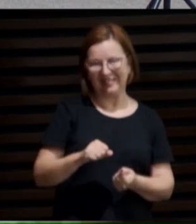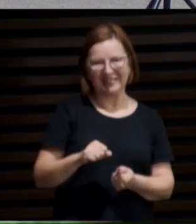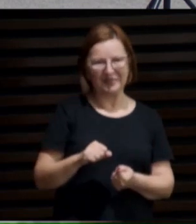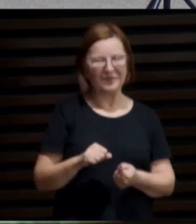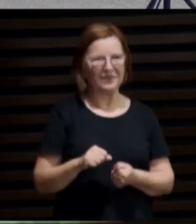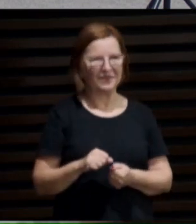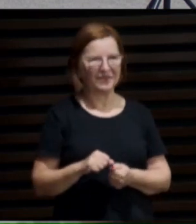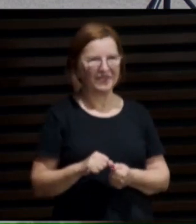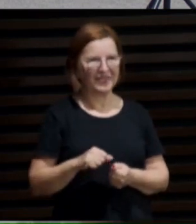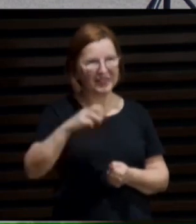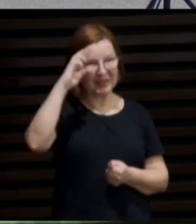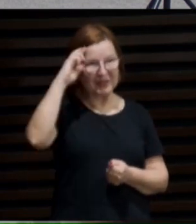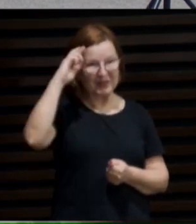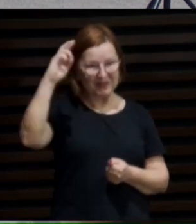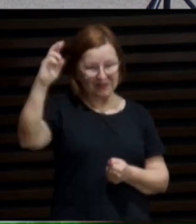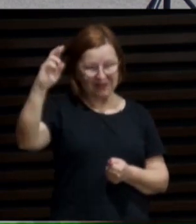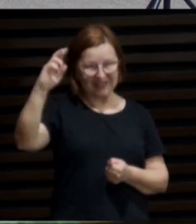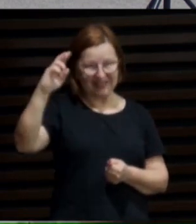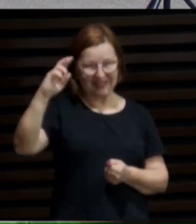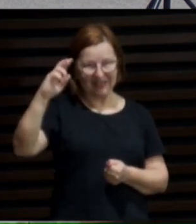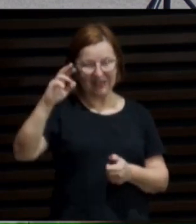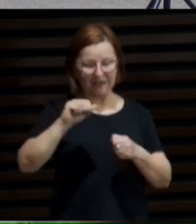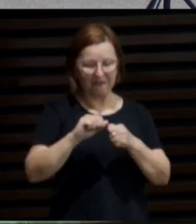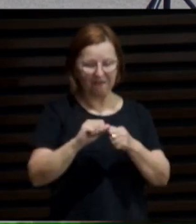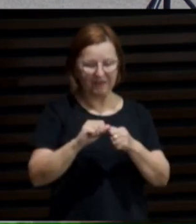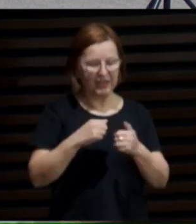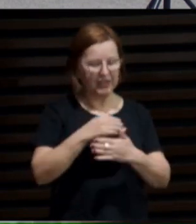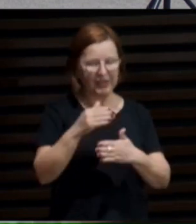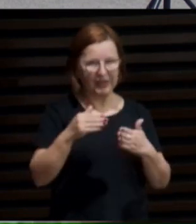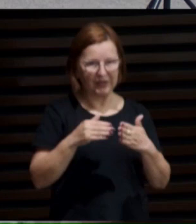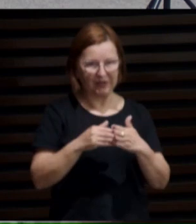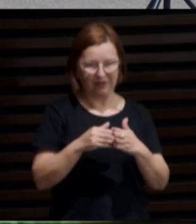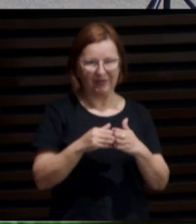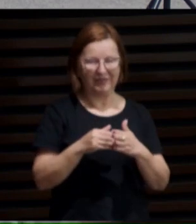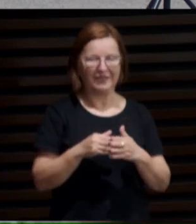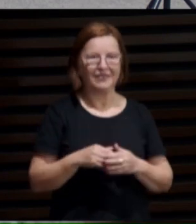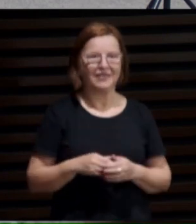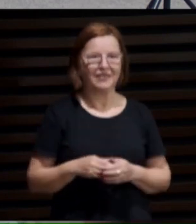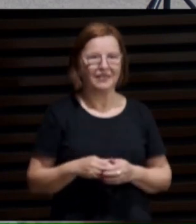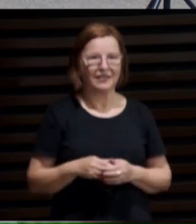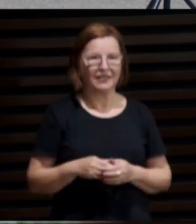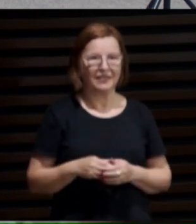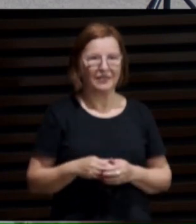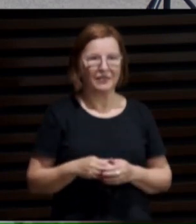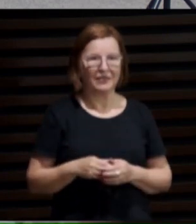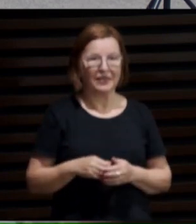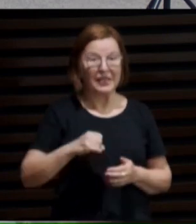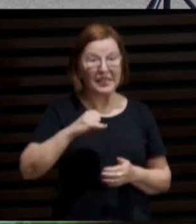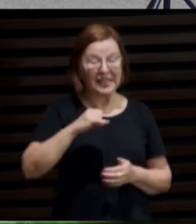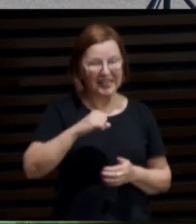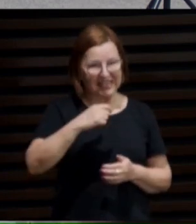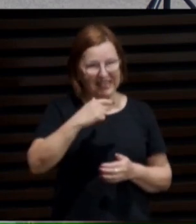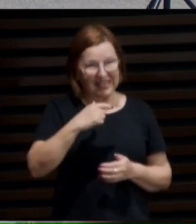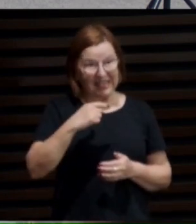na sua presença, queridos. Se não fosse isso, nós estaríamos fulminados. Nós não estaríamos aqui de manhã. Se o